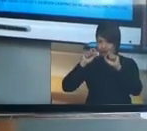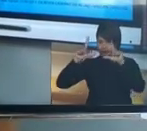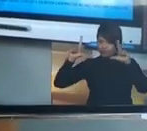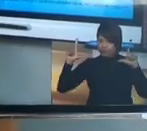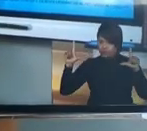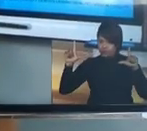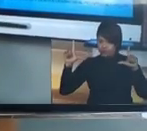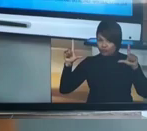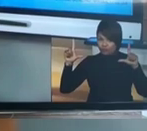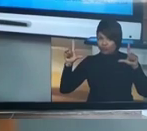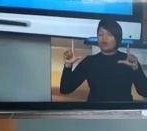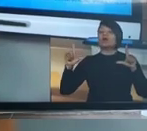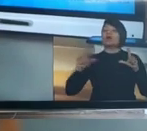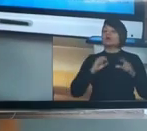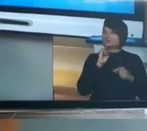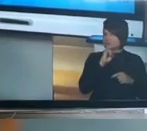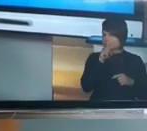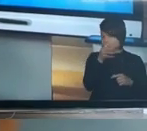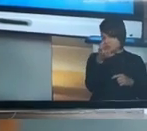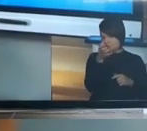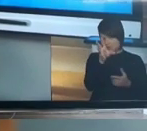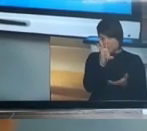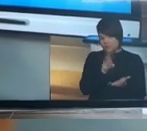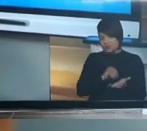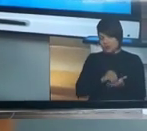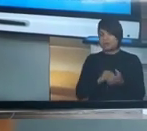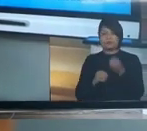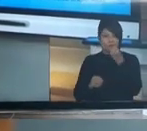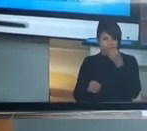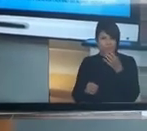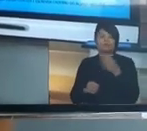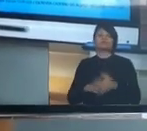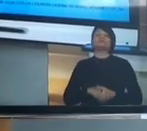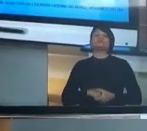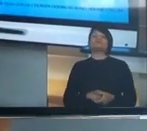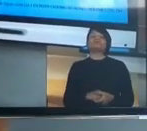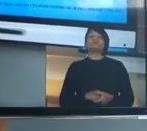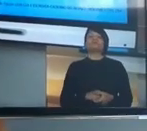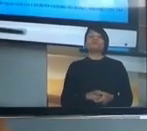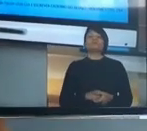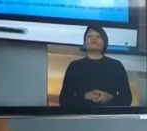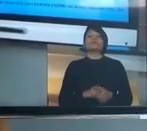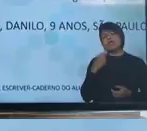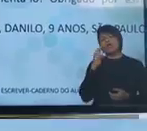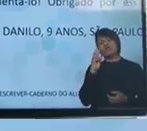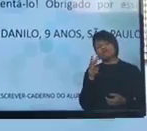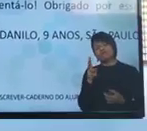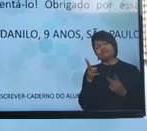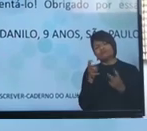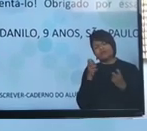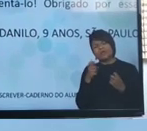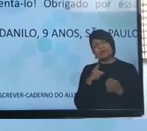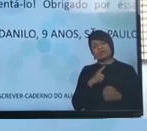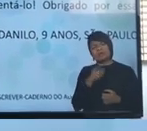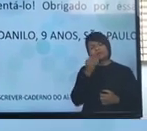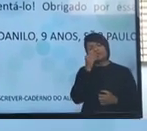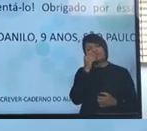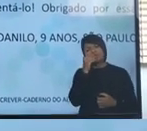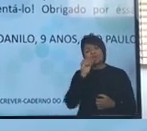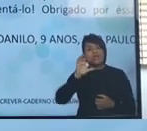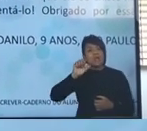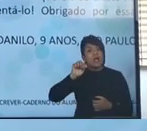poderem até copiar se quiser. Tá? Então, vamos lá. Olá, revista Sabor de